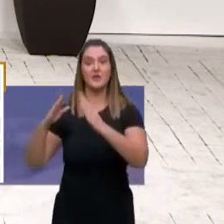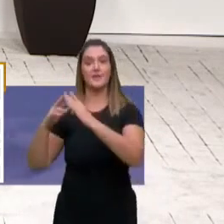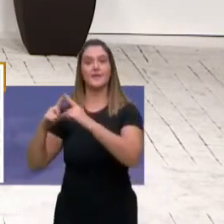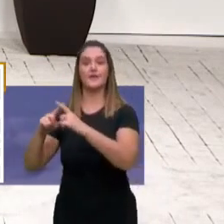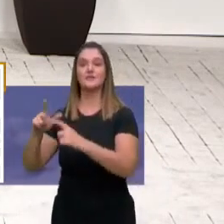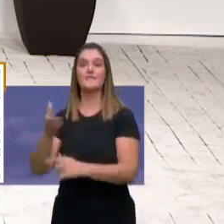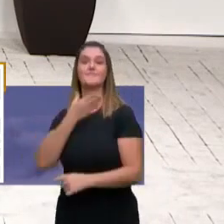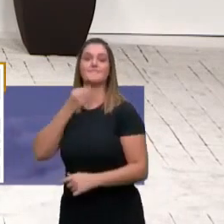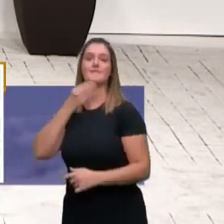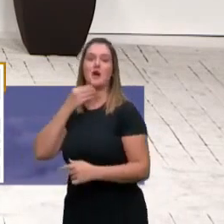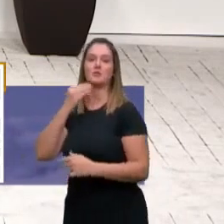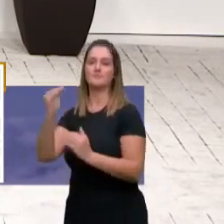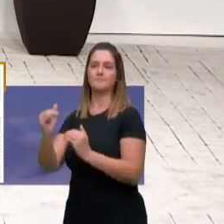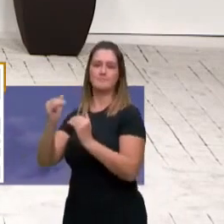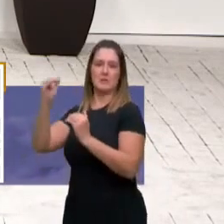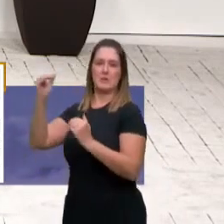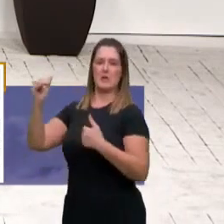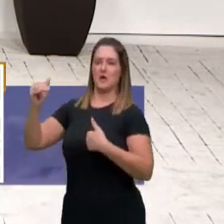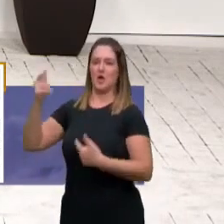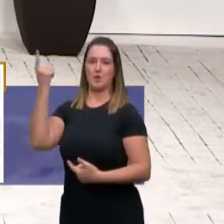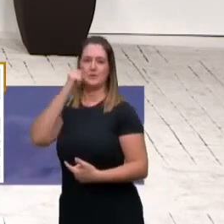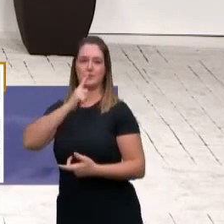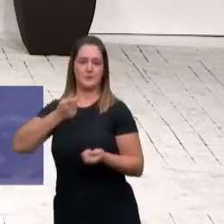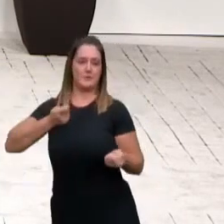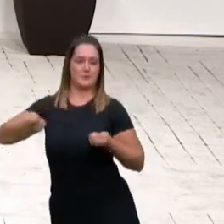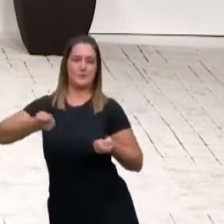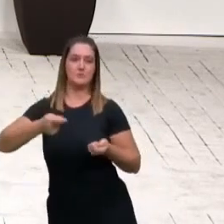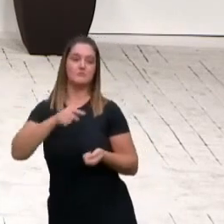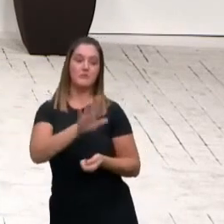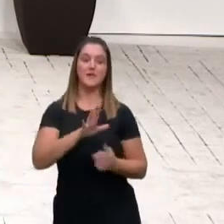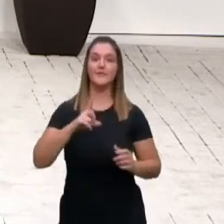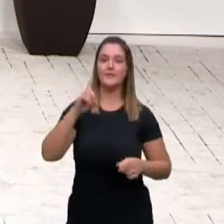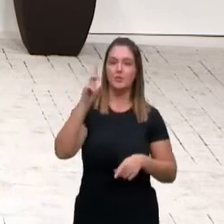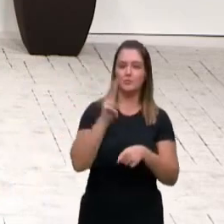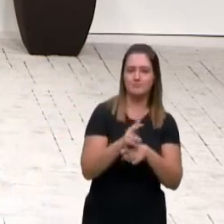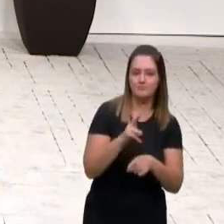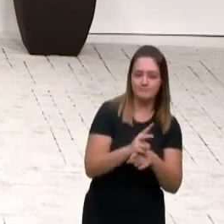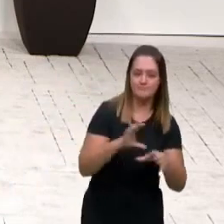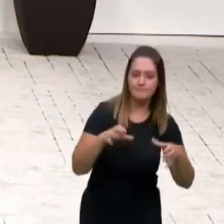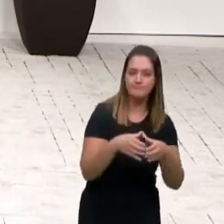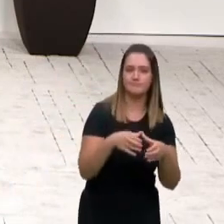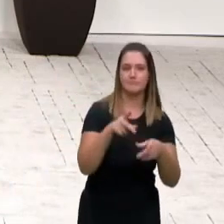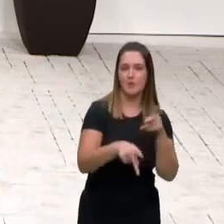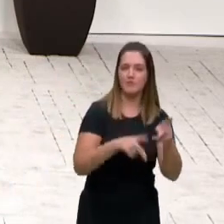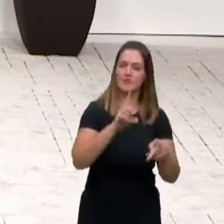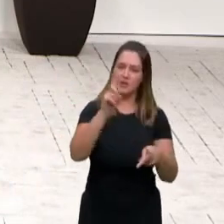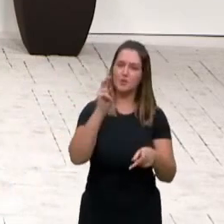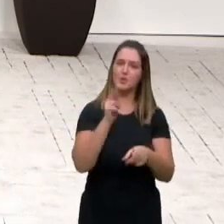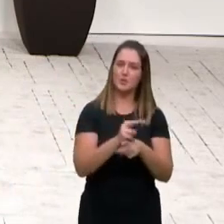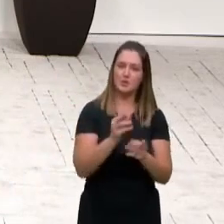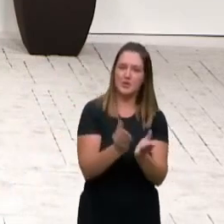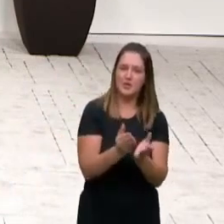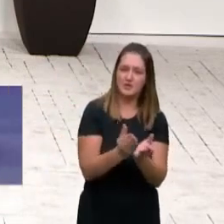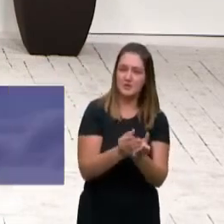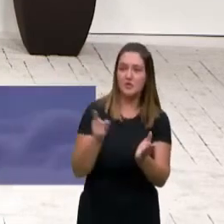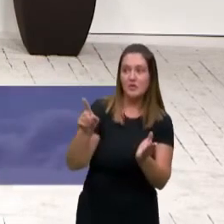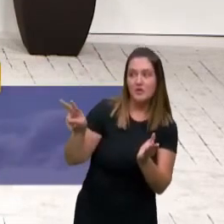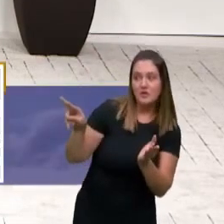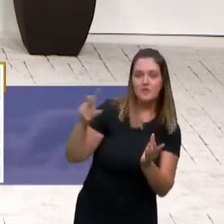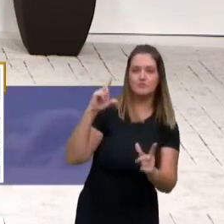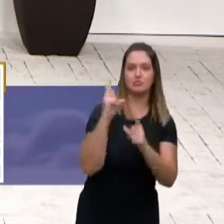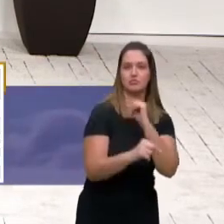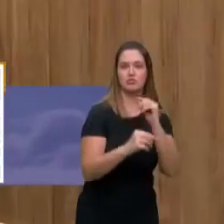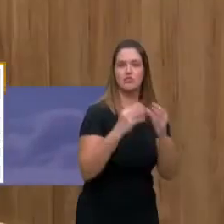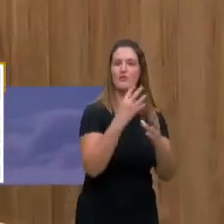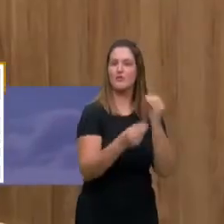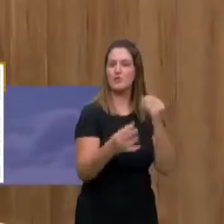dominou e o povo de Deus fugiu para o deserto. E Deus preservou a sua igreja, a verdade e os princípios da palavra